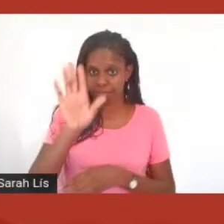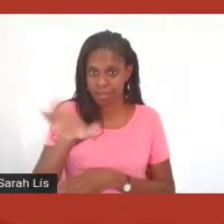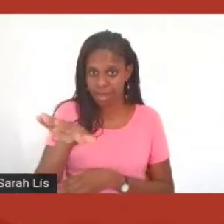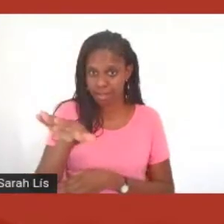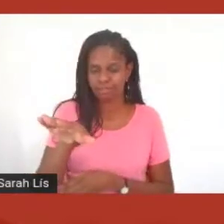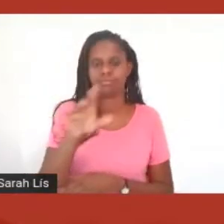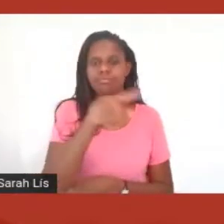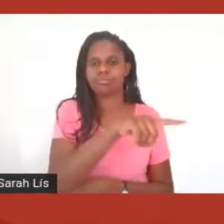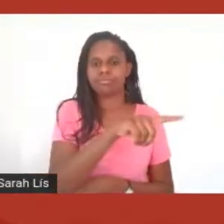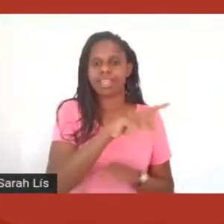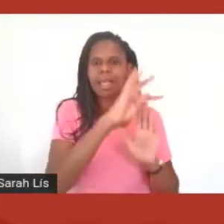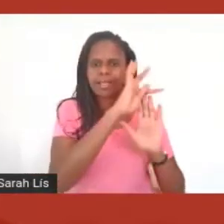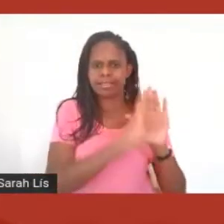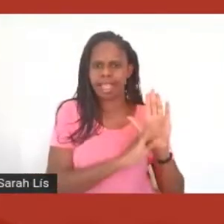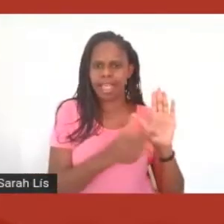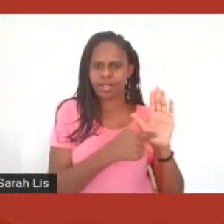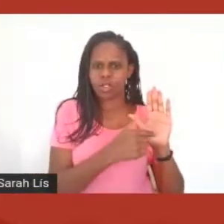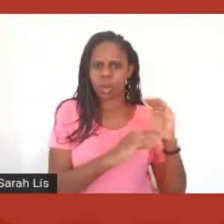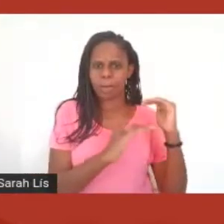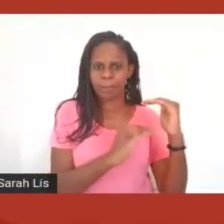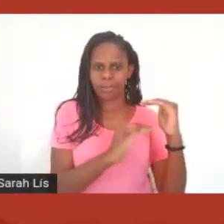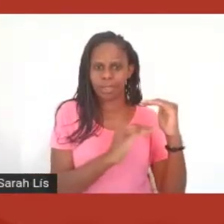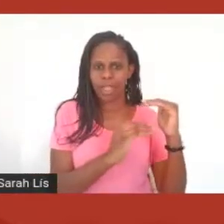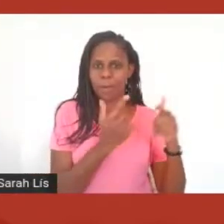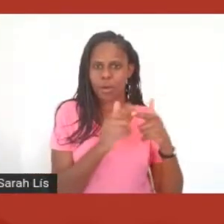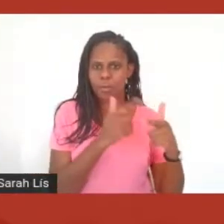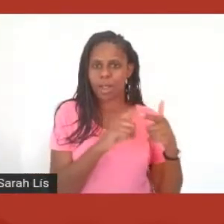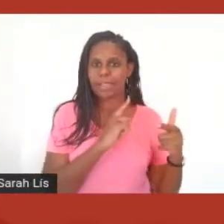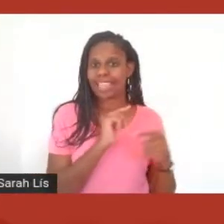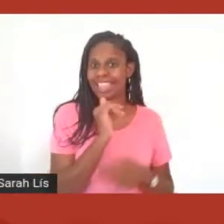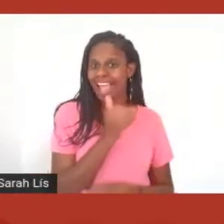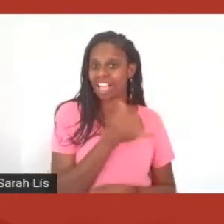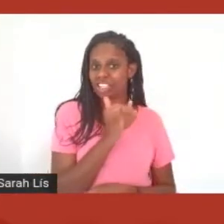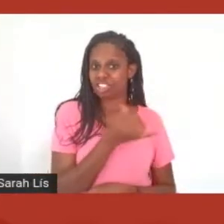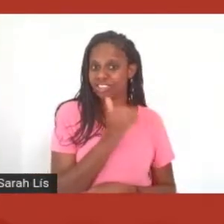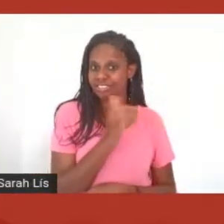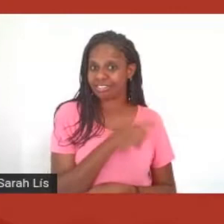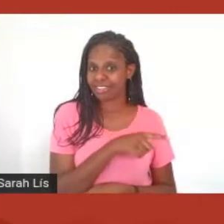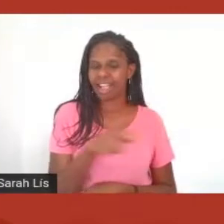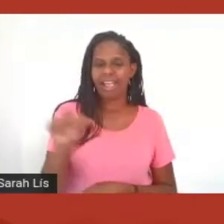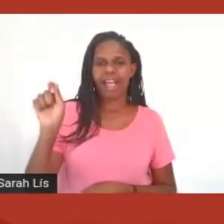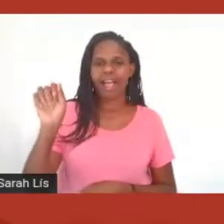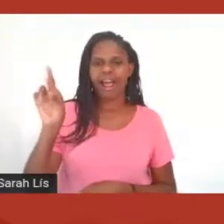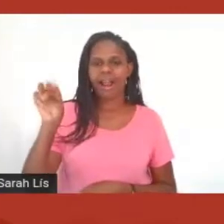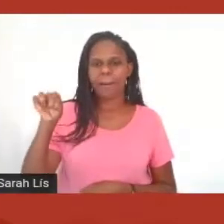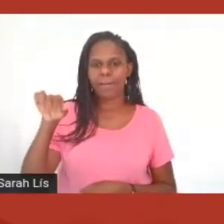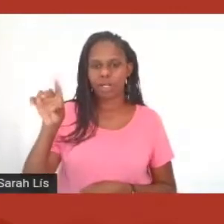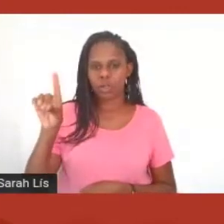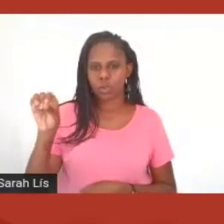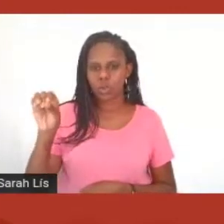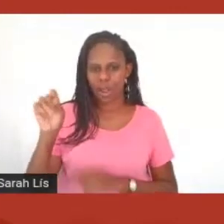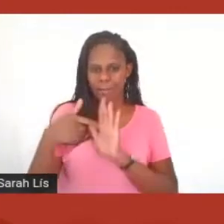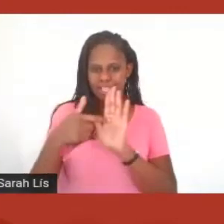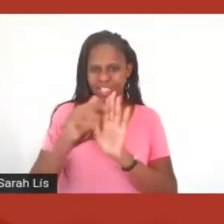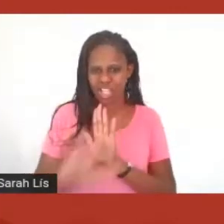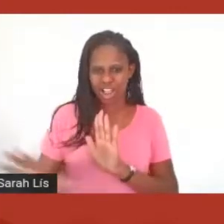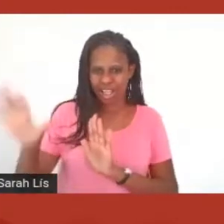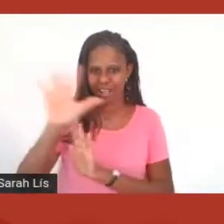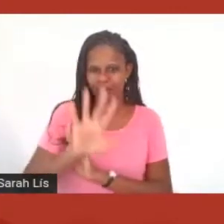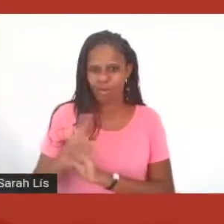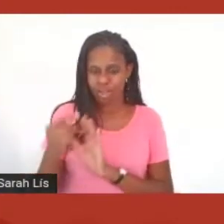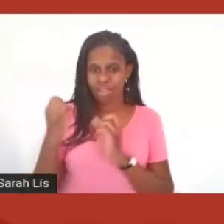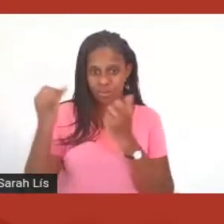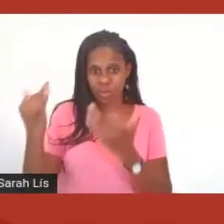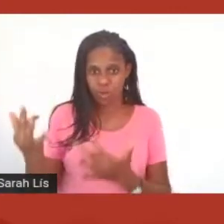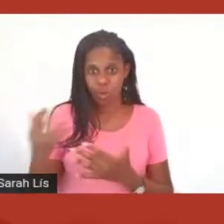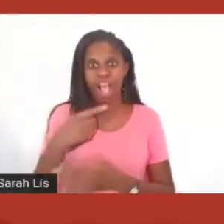na situação problema, e o Armando comentou naquela apresentação geral de todo mundo, que também é um papel da gente